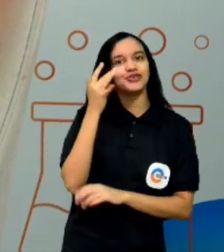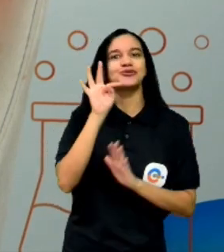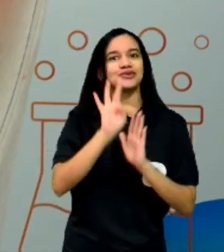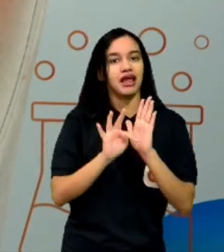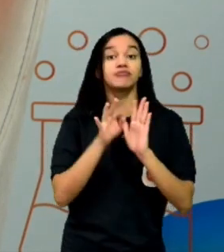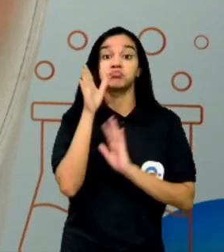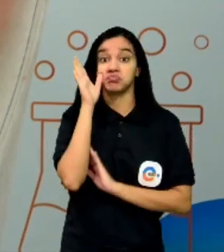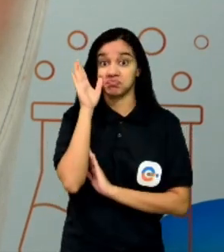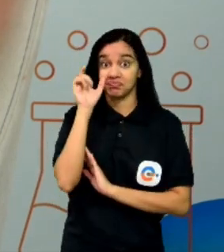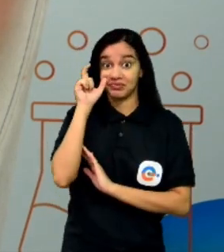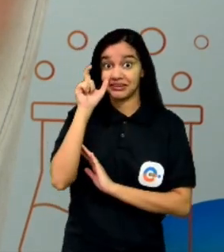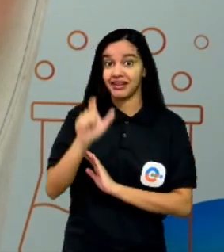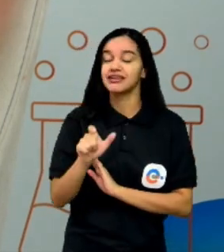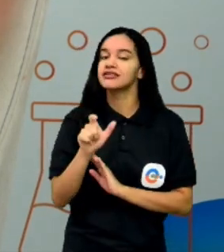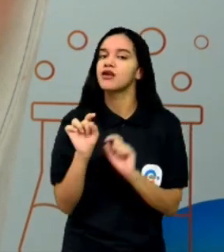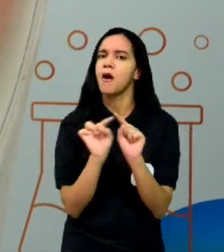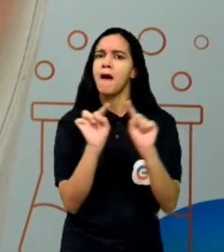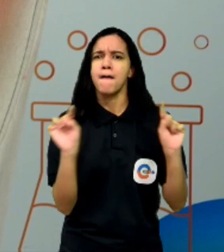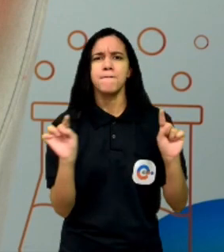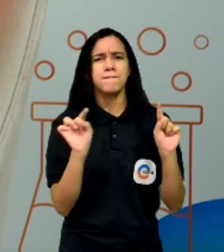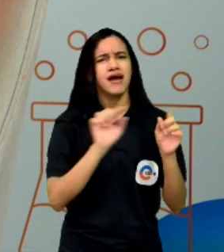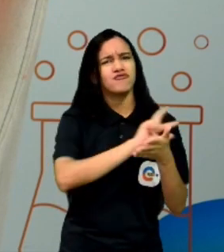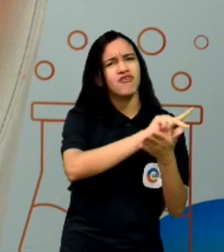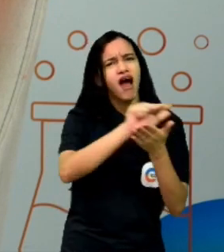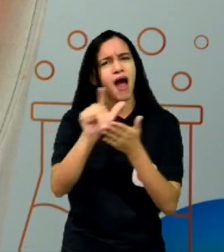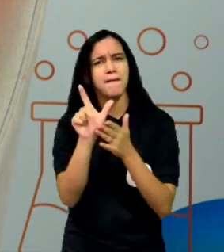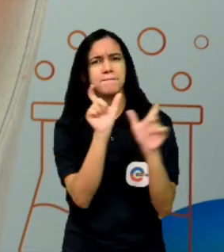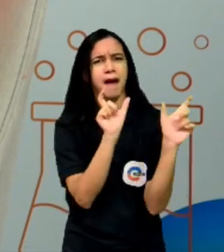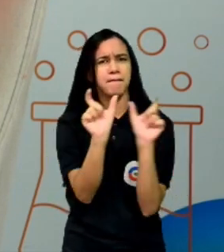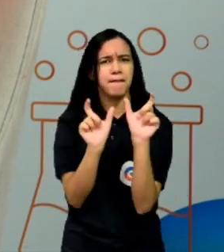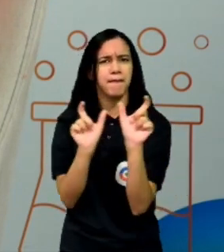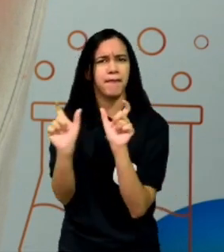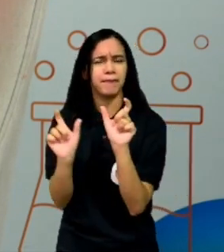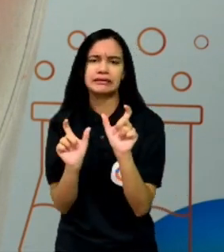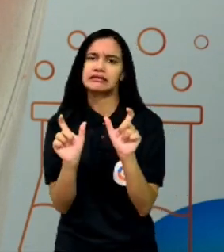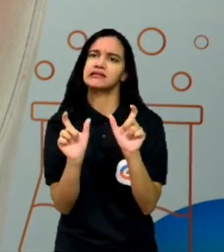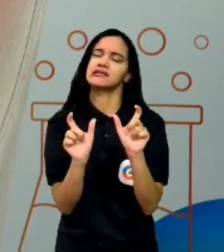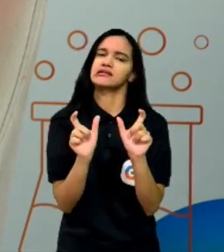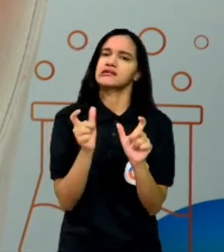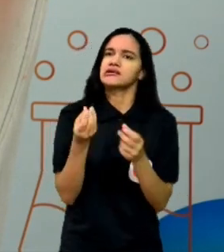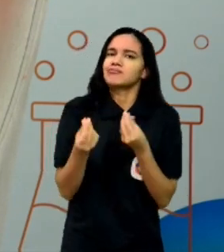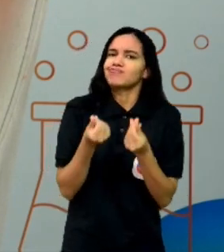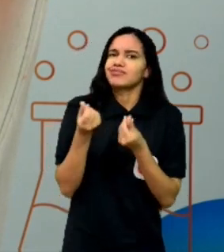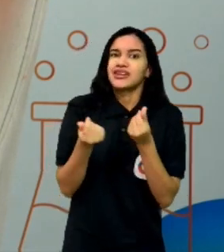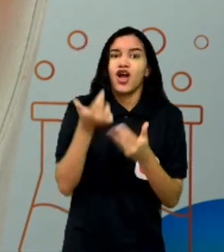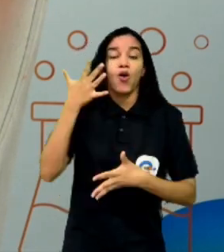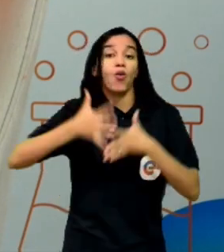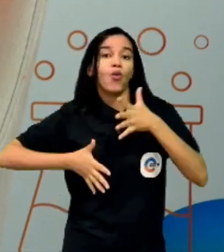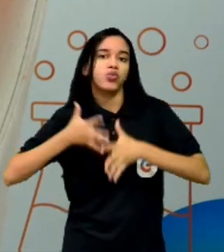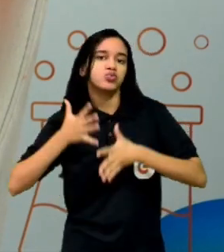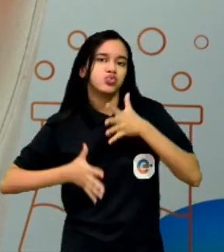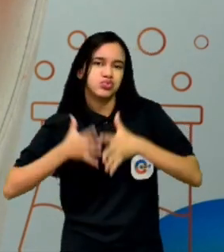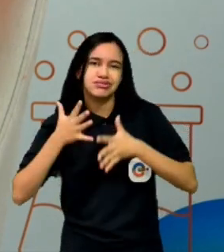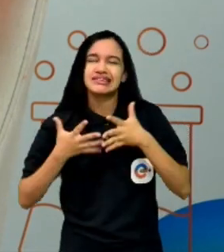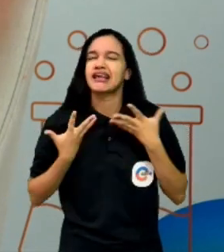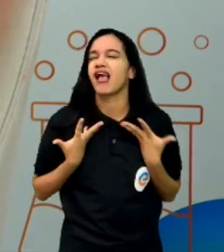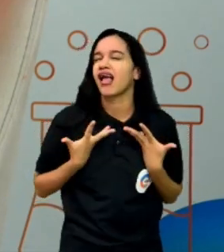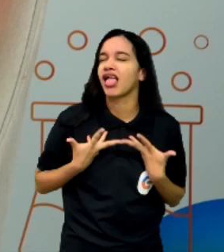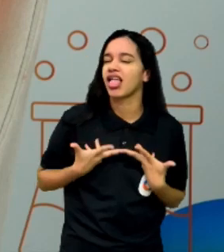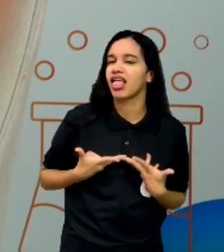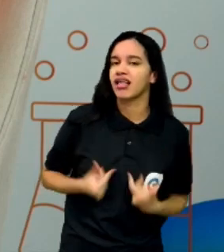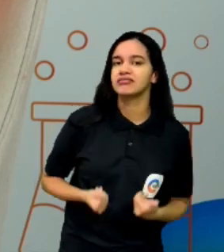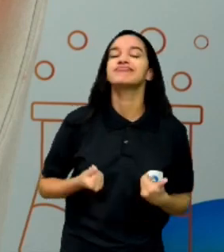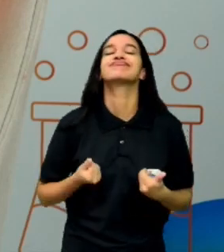interessante, mas a quantidade de palavras repetidas deixou o texto meio confuso. E cansativo, não foi? É,